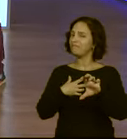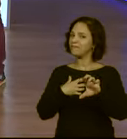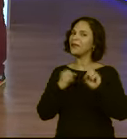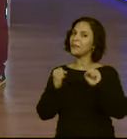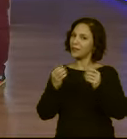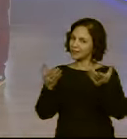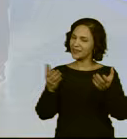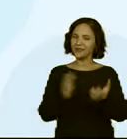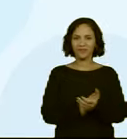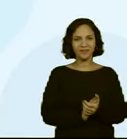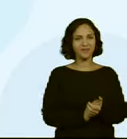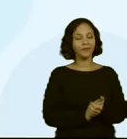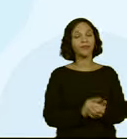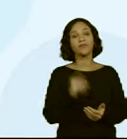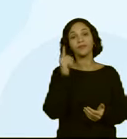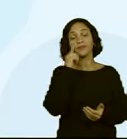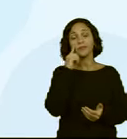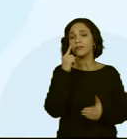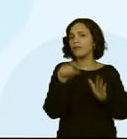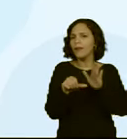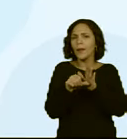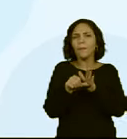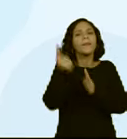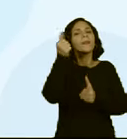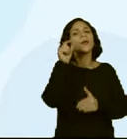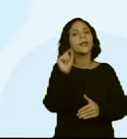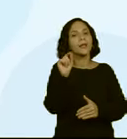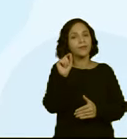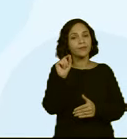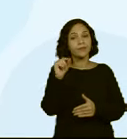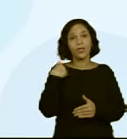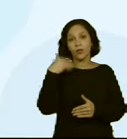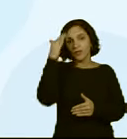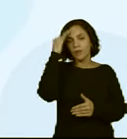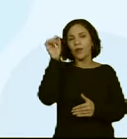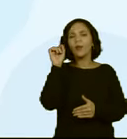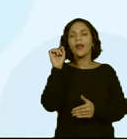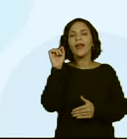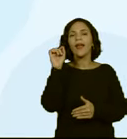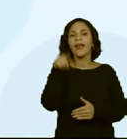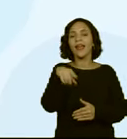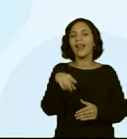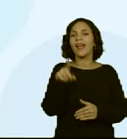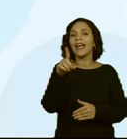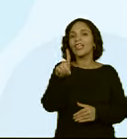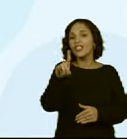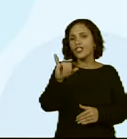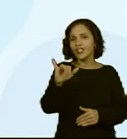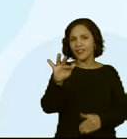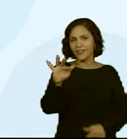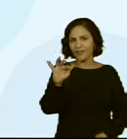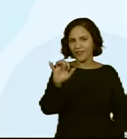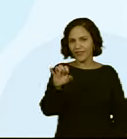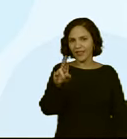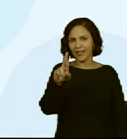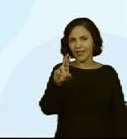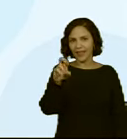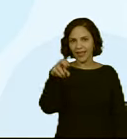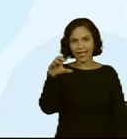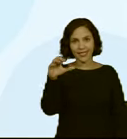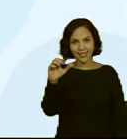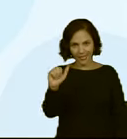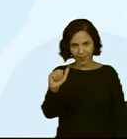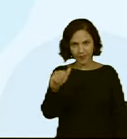ser vamos lá diferença primeira coisa a gente a diferença absoluta absoluta entre o valor